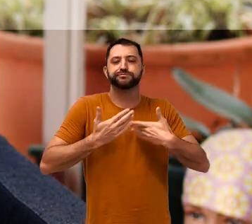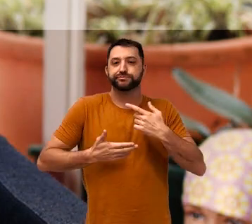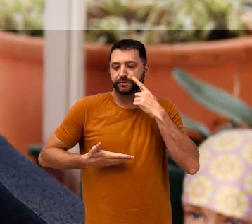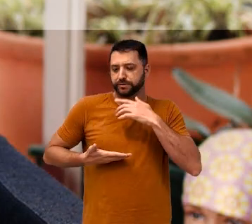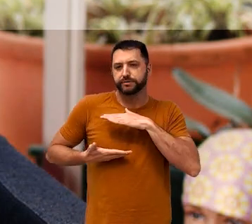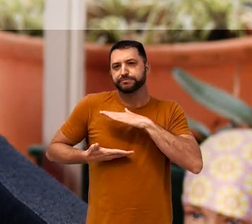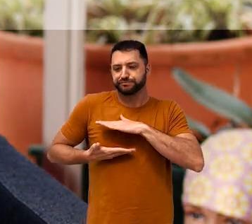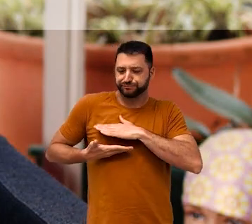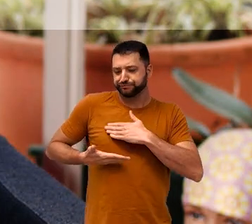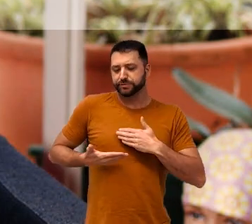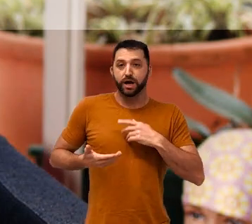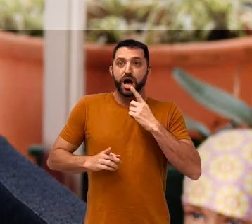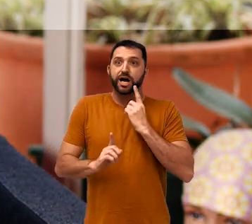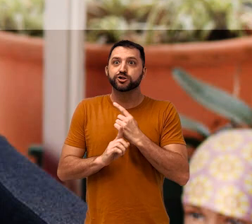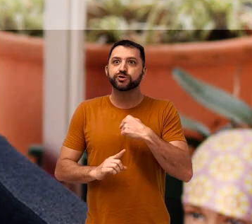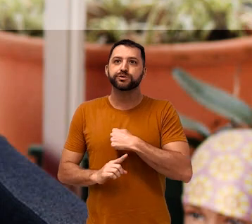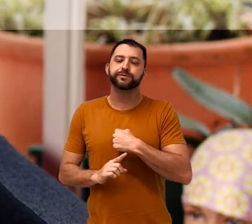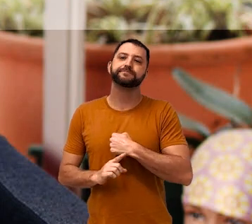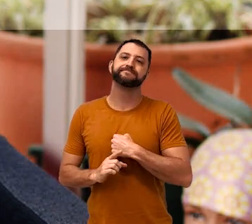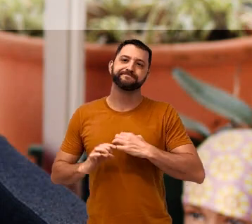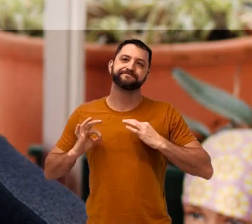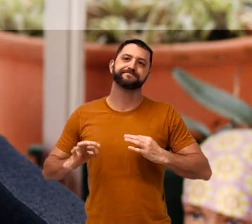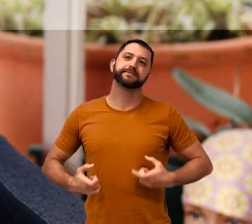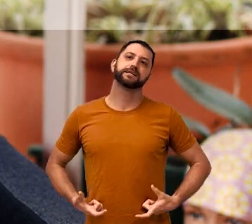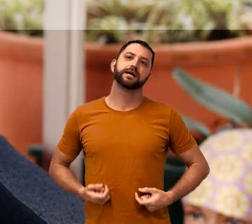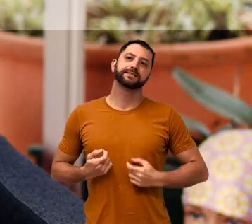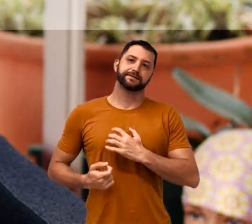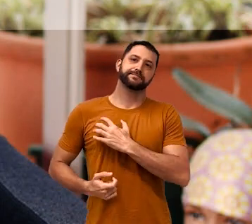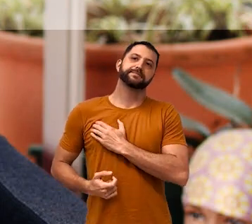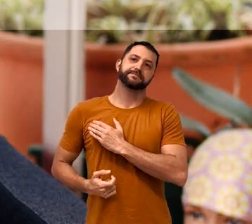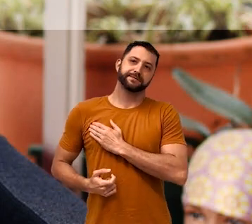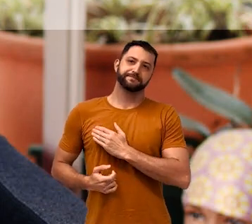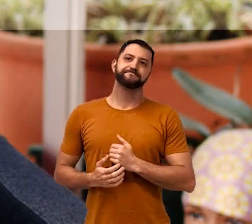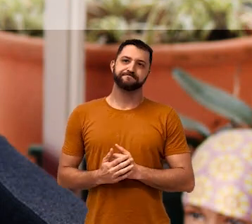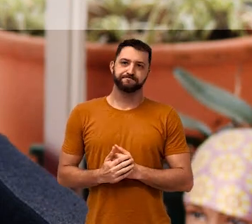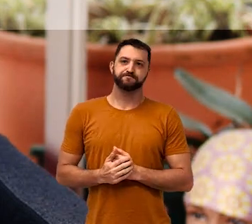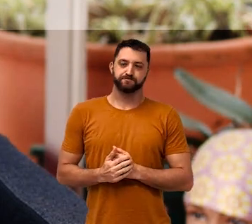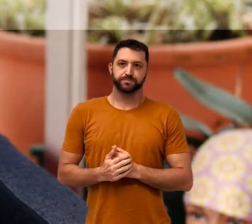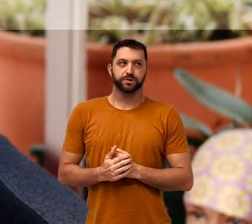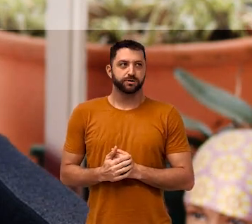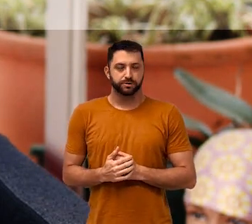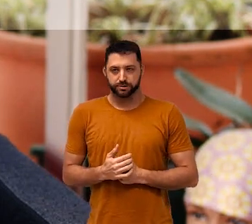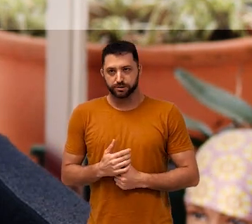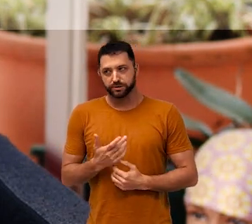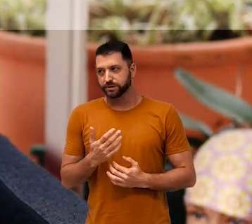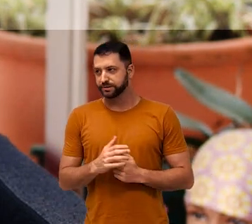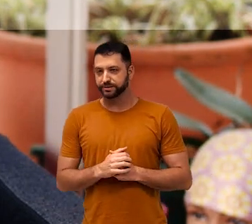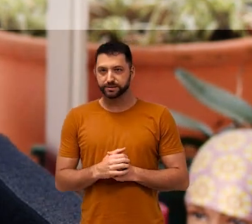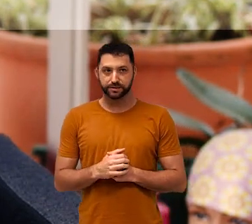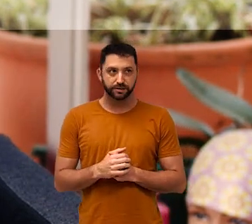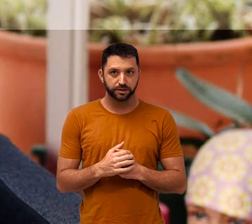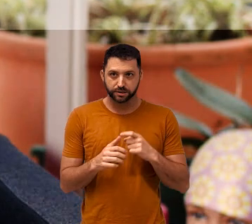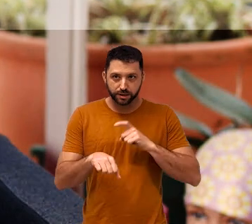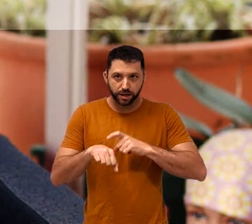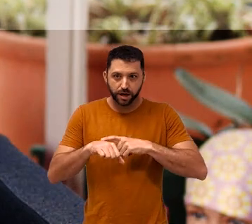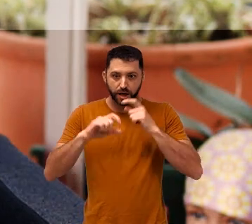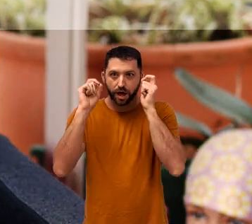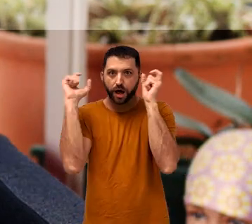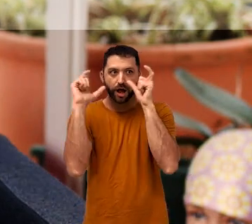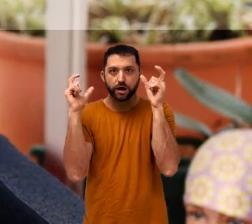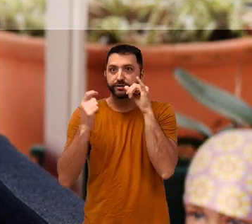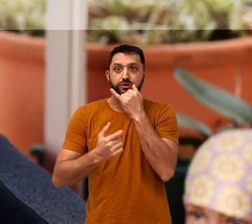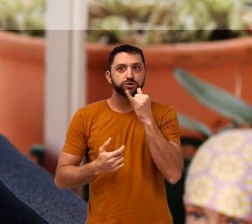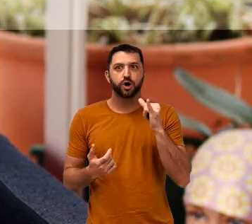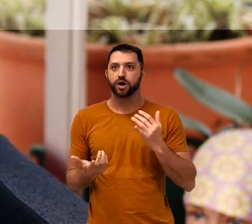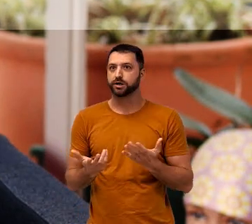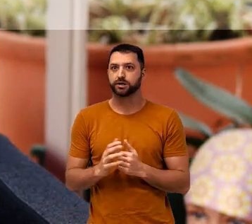mama, detectou um nódulo. E aí eu descobri que estava com câncer. A reação, nosso mundo cai